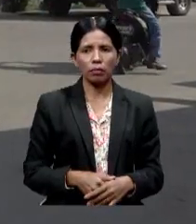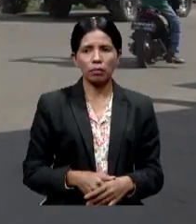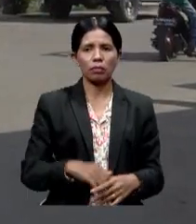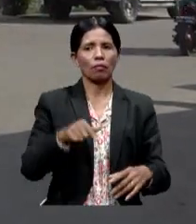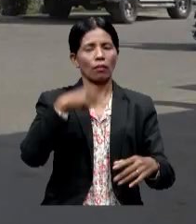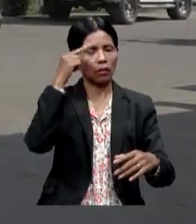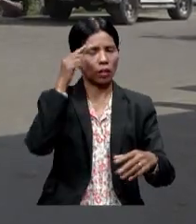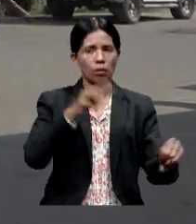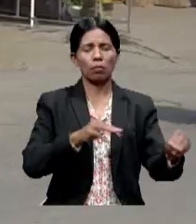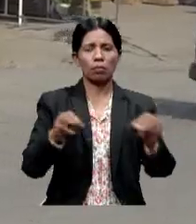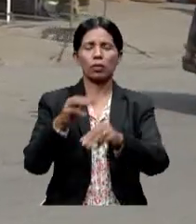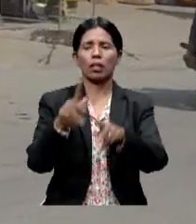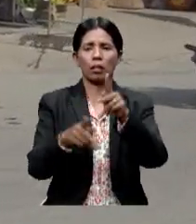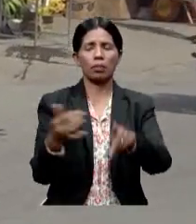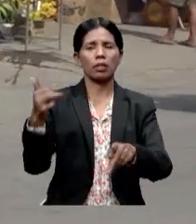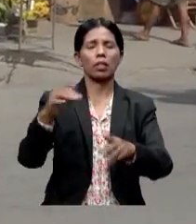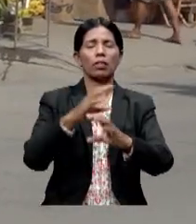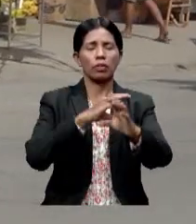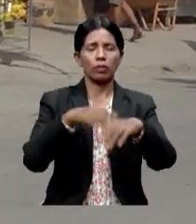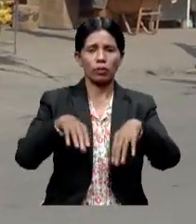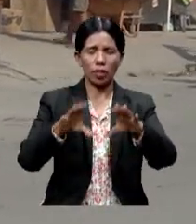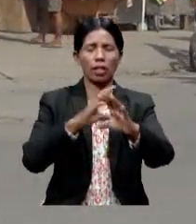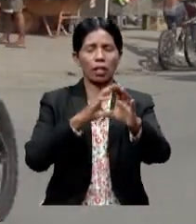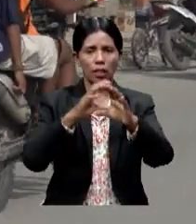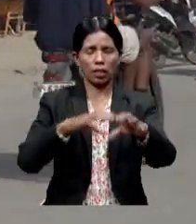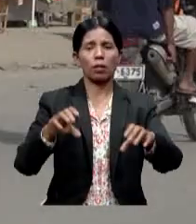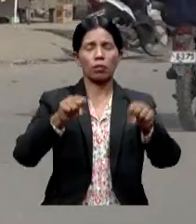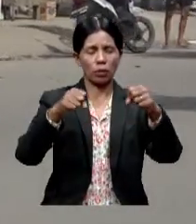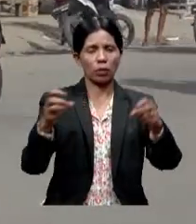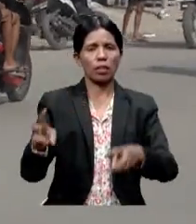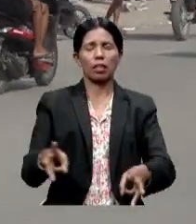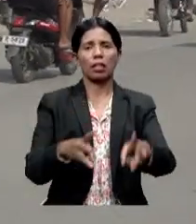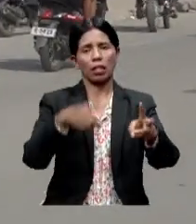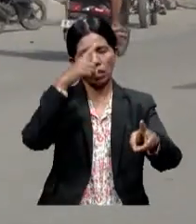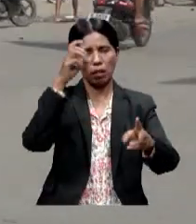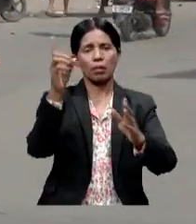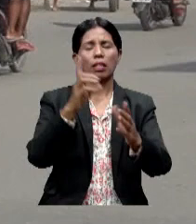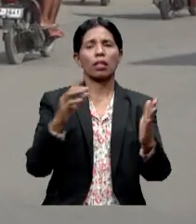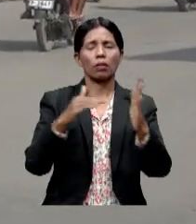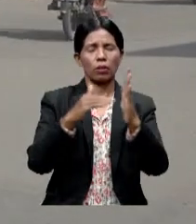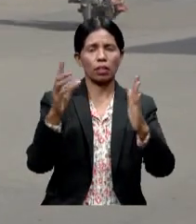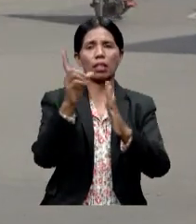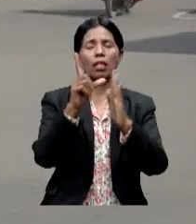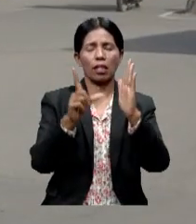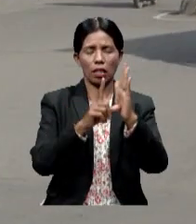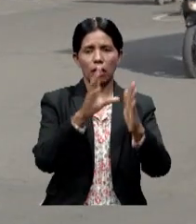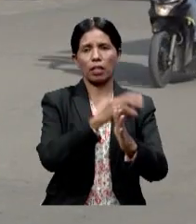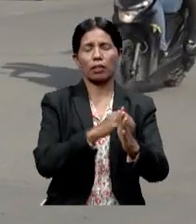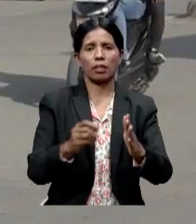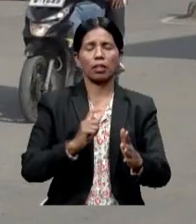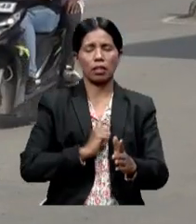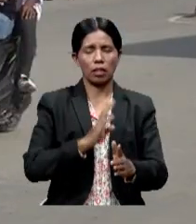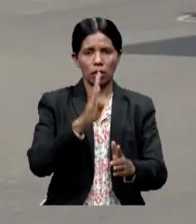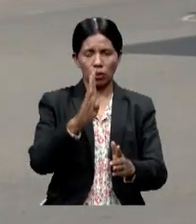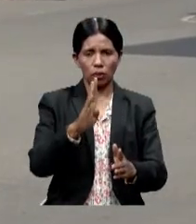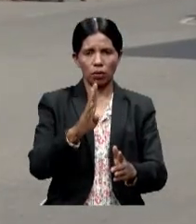mo se muda e ma sernebe fan careta no motor ia dala ninin tamba contra decreto lei ordem público ta si tolo ia fat